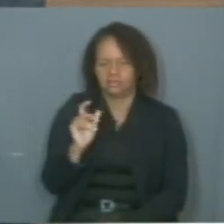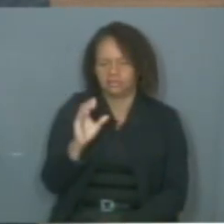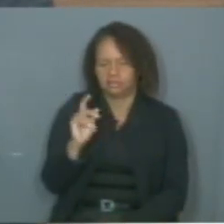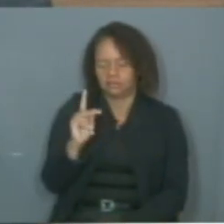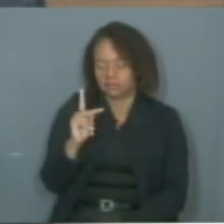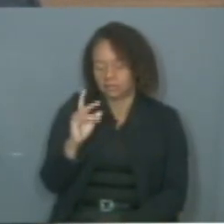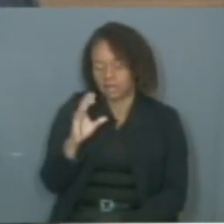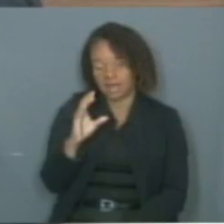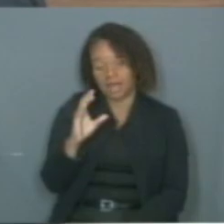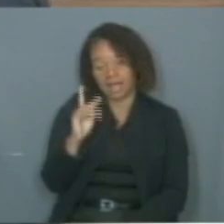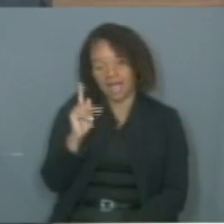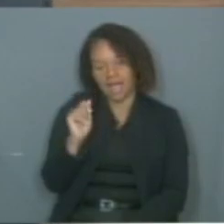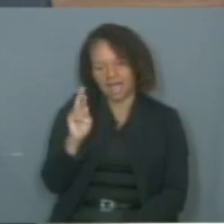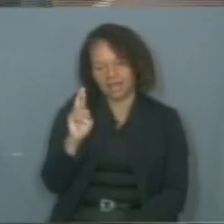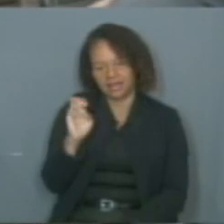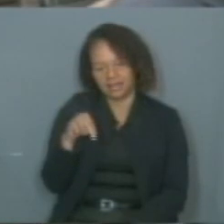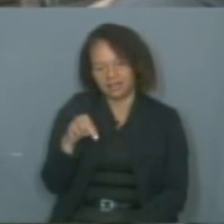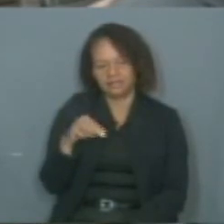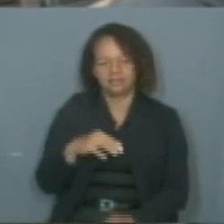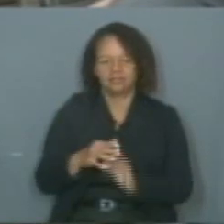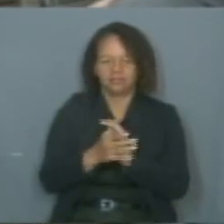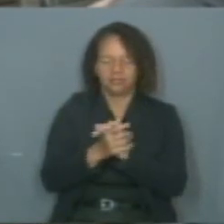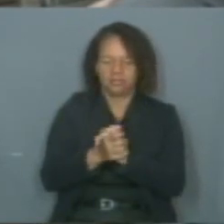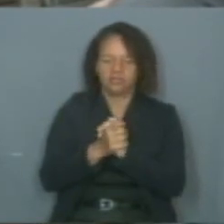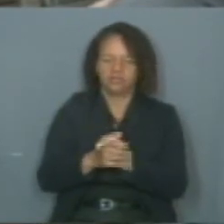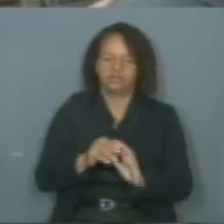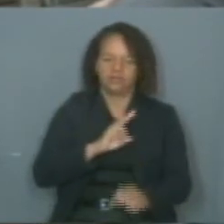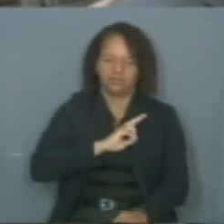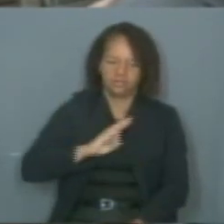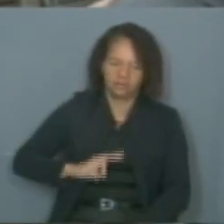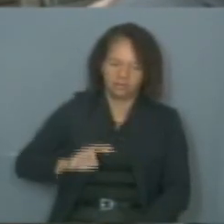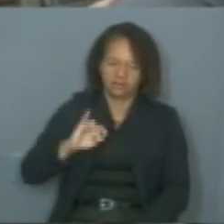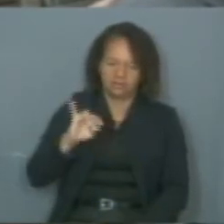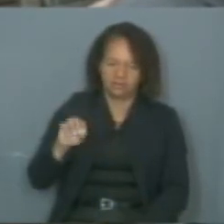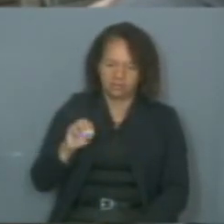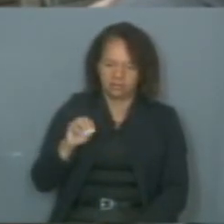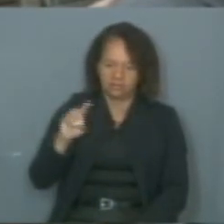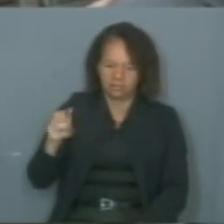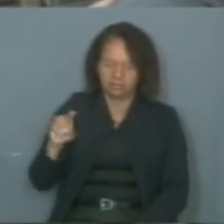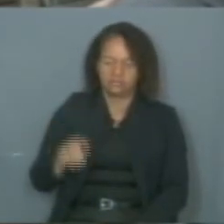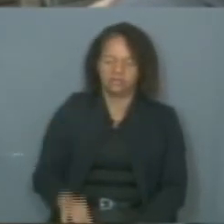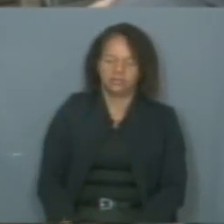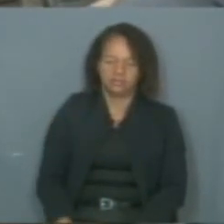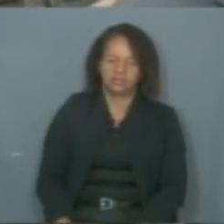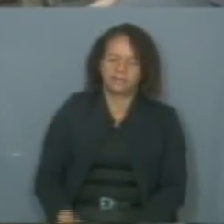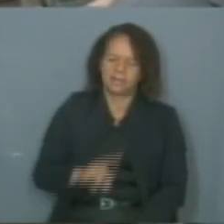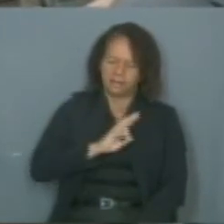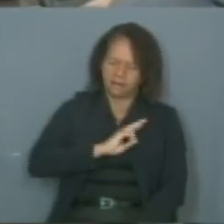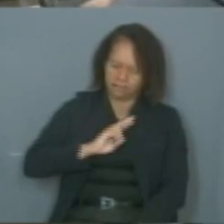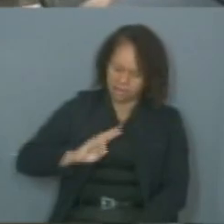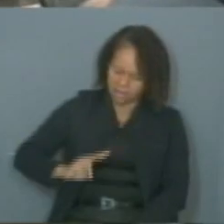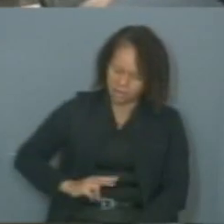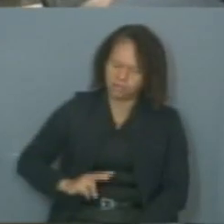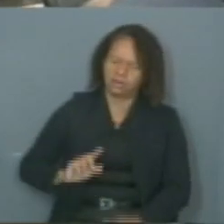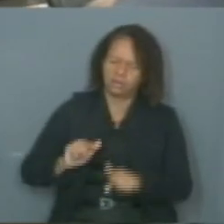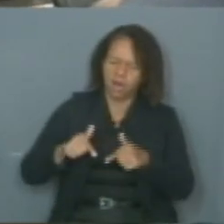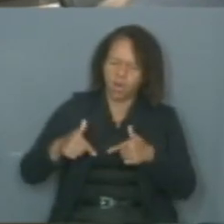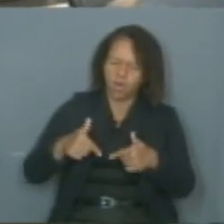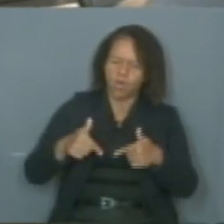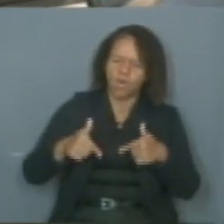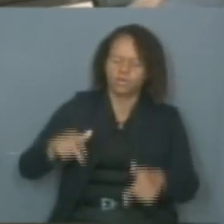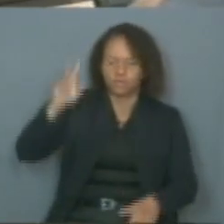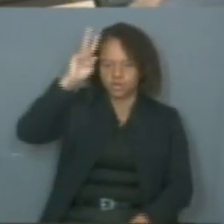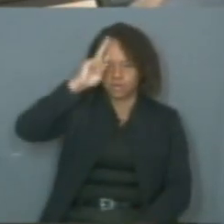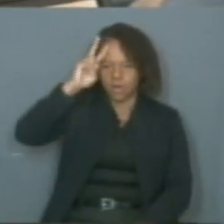Karen. Eu gostaria de saudar a vereadora Jo Cavalcante, que é uma vereadora que tem uma luta